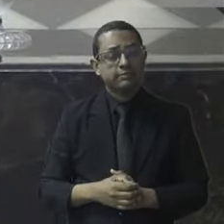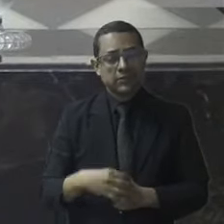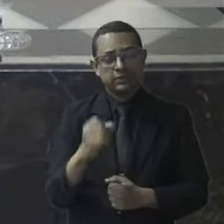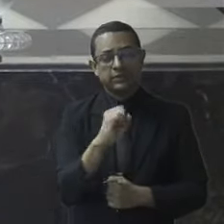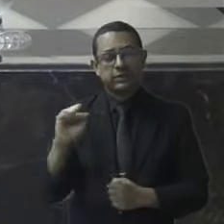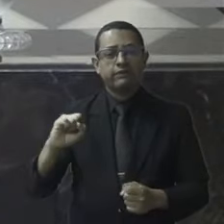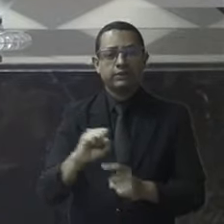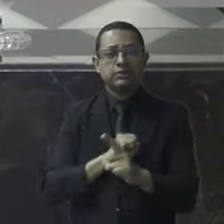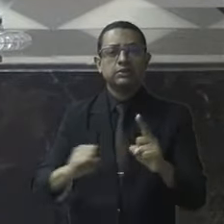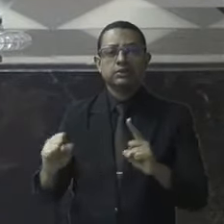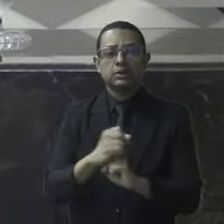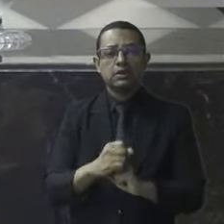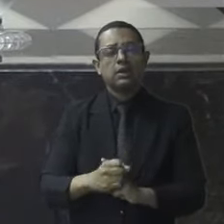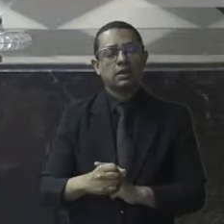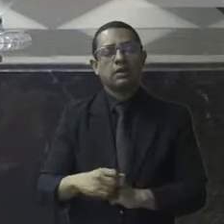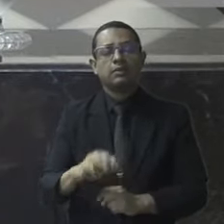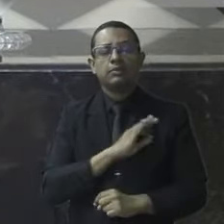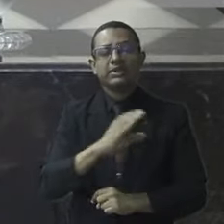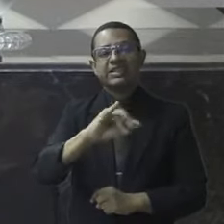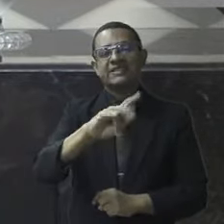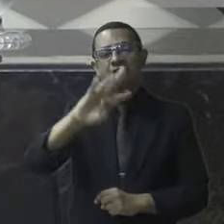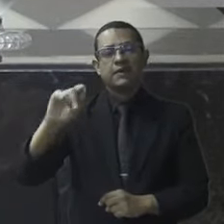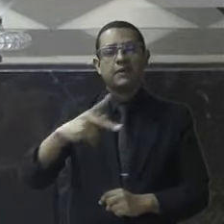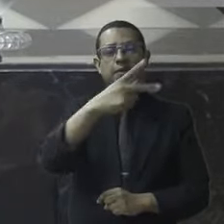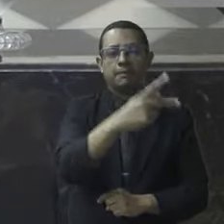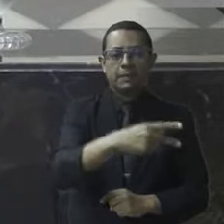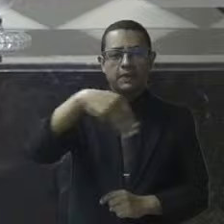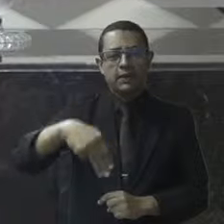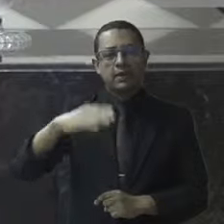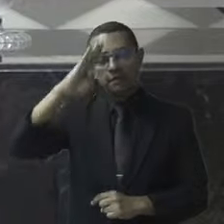Social, Polícia Civil, Polícia Militar, Corpo de